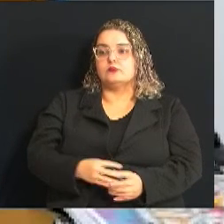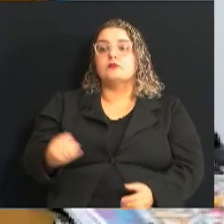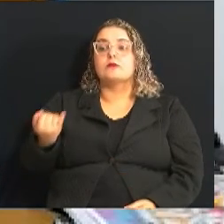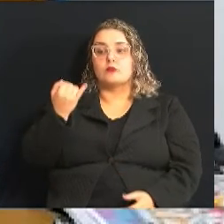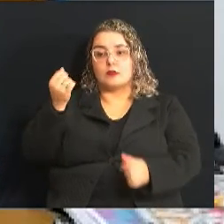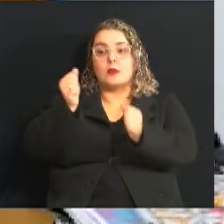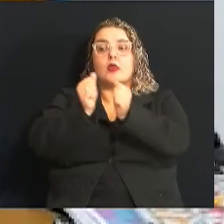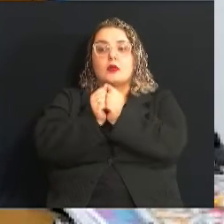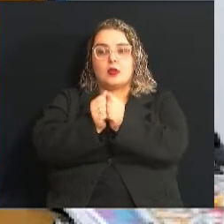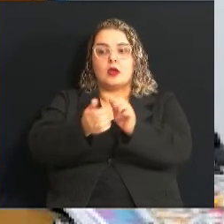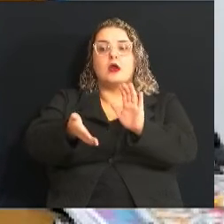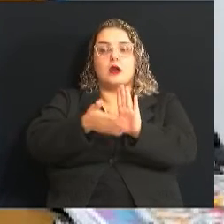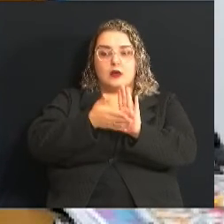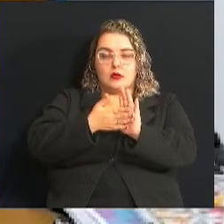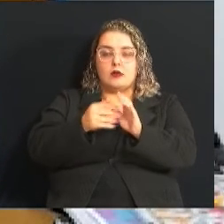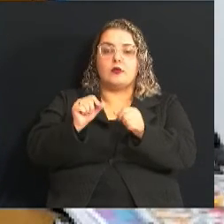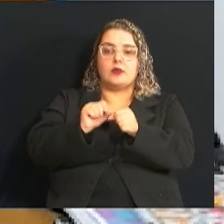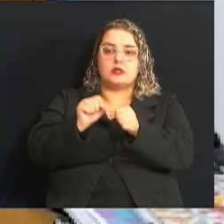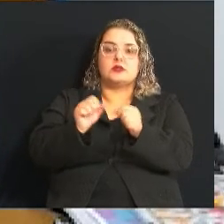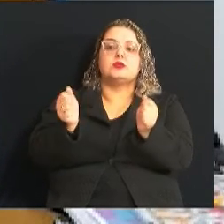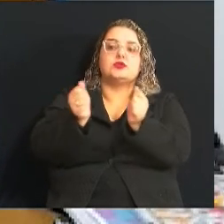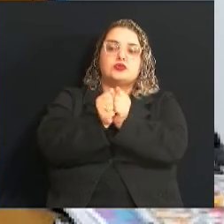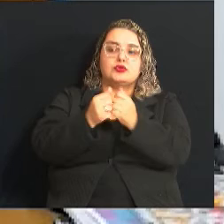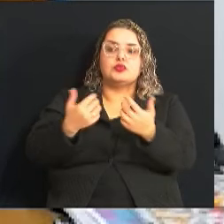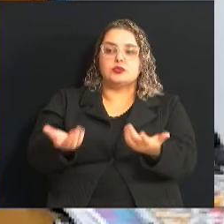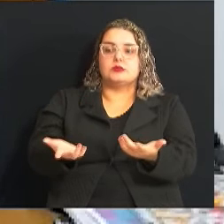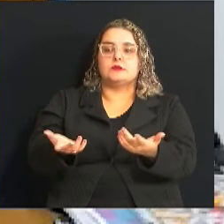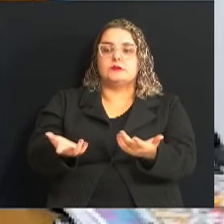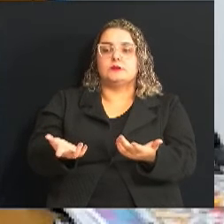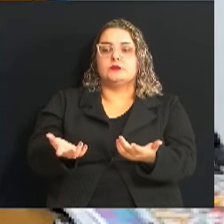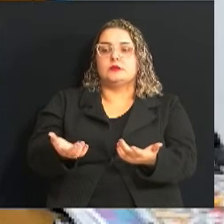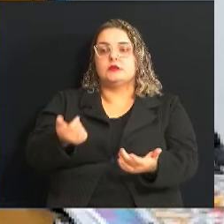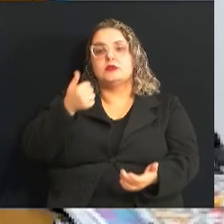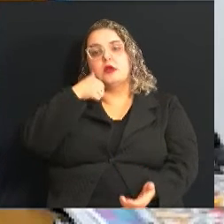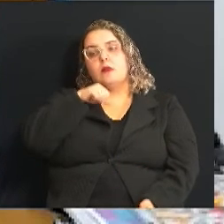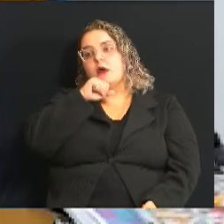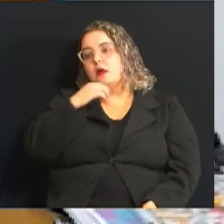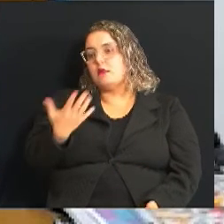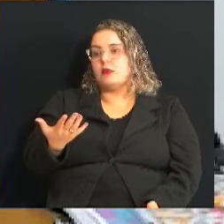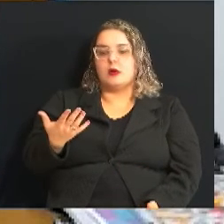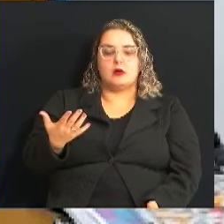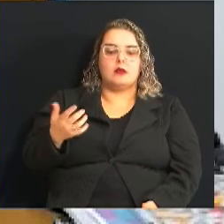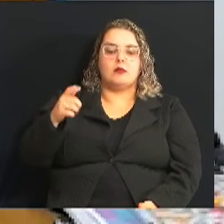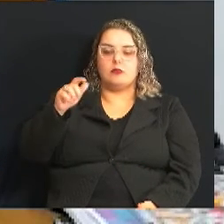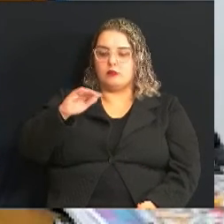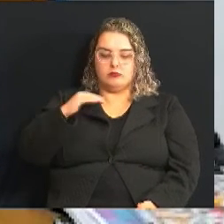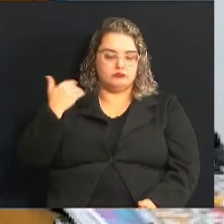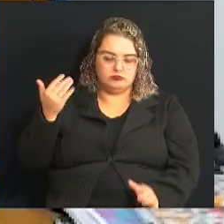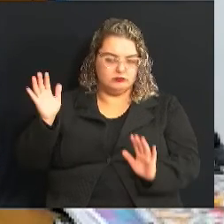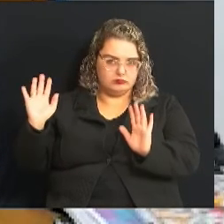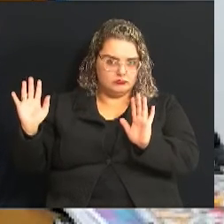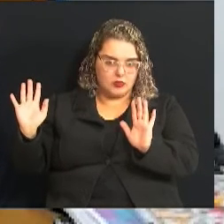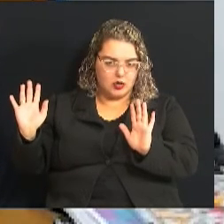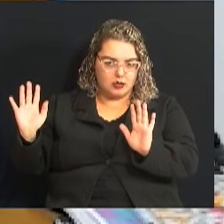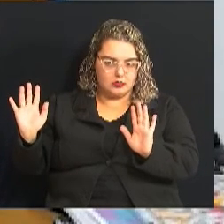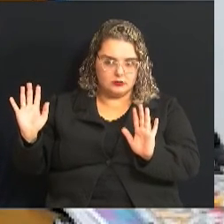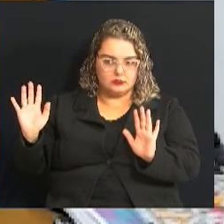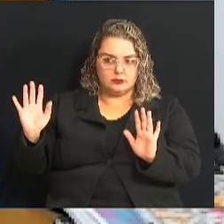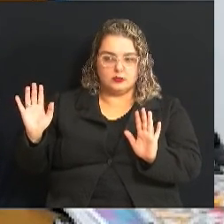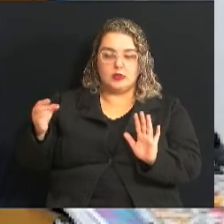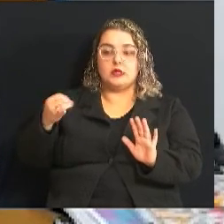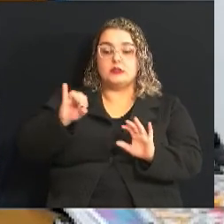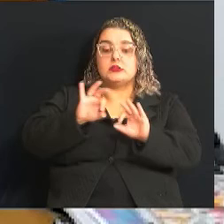a proposta é fazer junto. Então, se é uma mãe ou alguém que perdeu, se essa